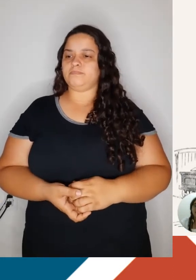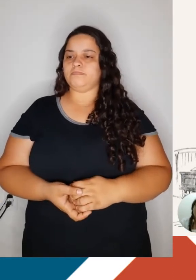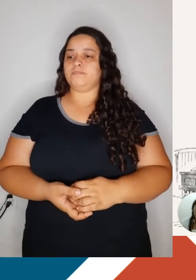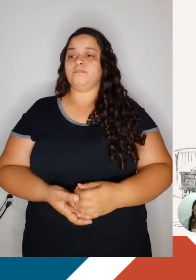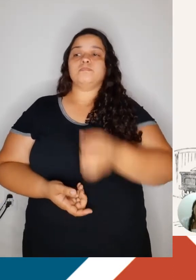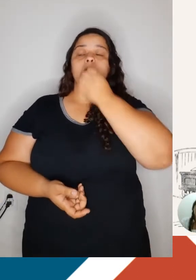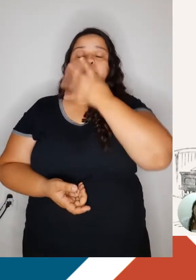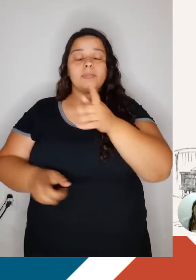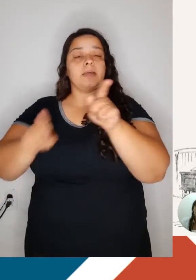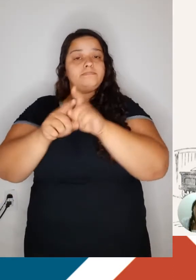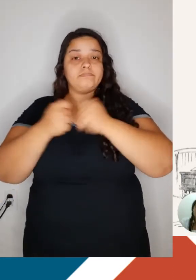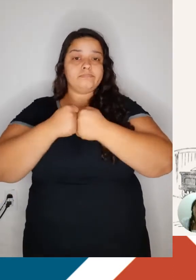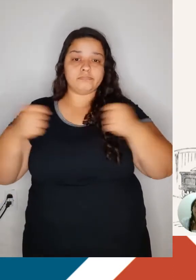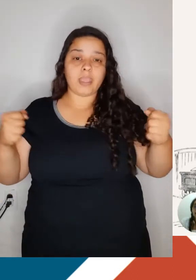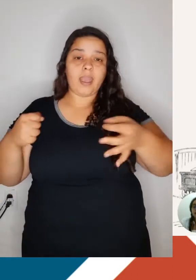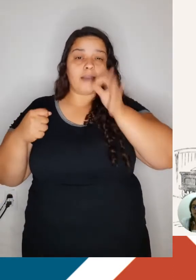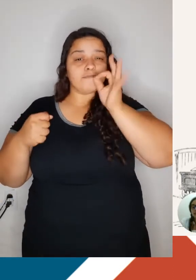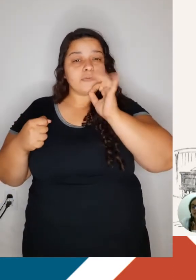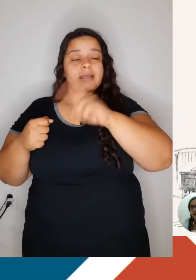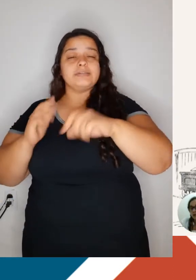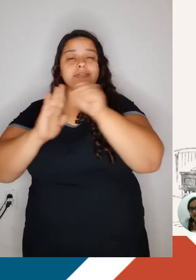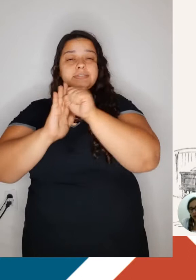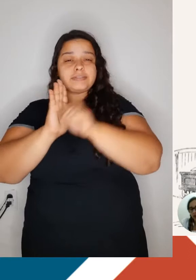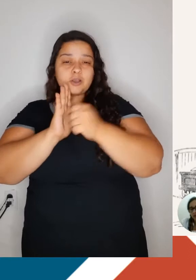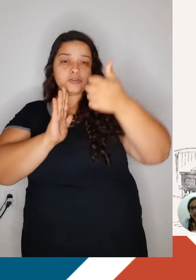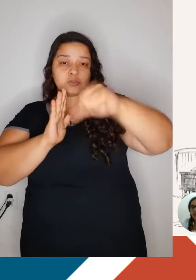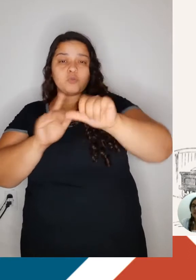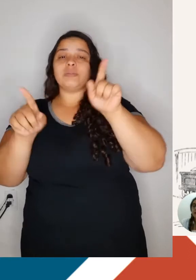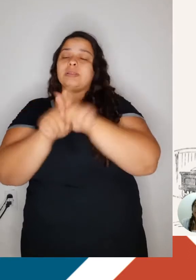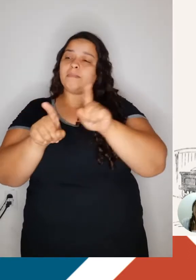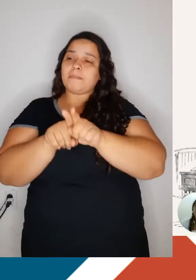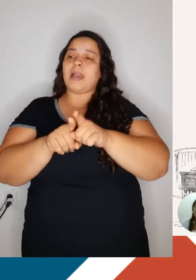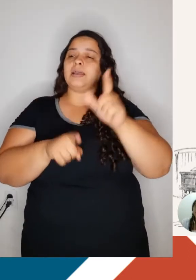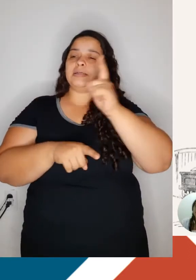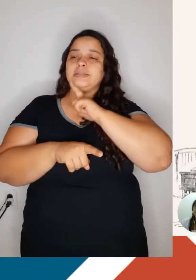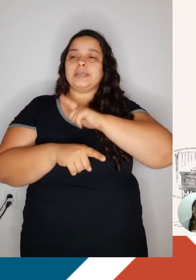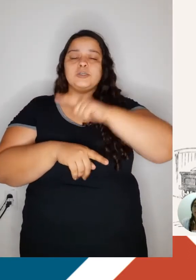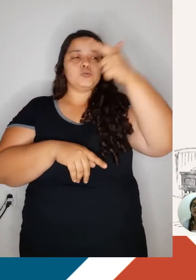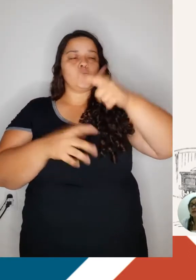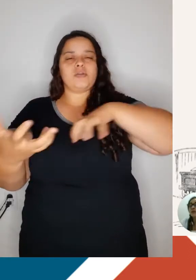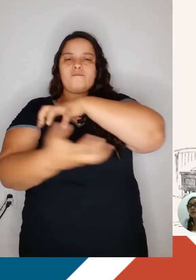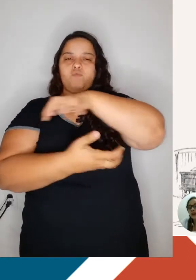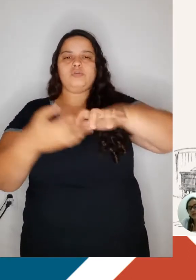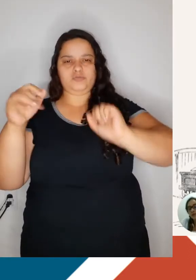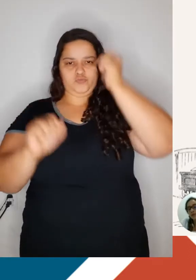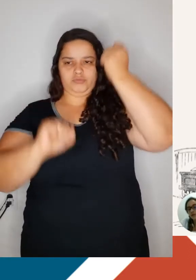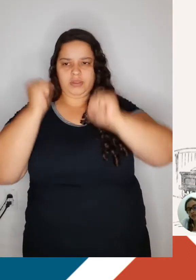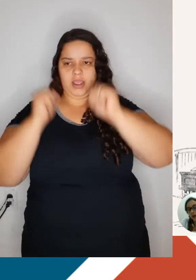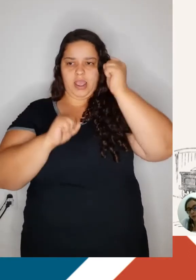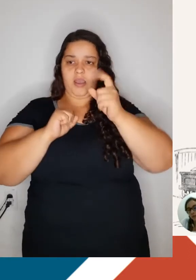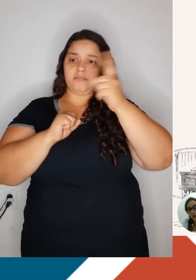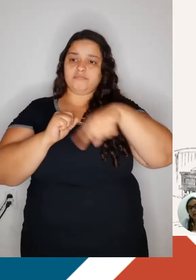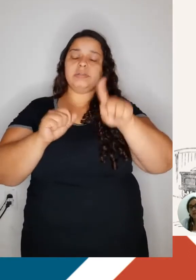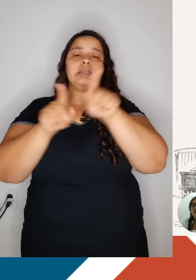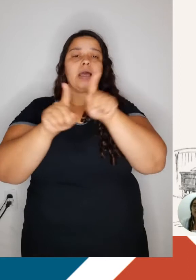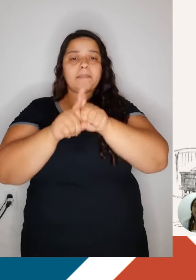Bom, além da expansão cafeeira, esse século XIX, ele também foi atravessado pela segunda revolução